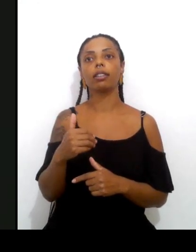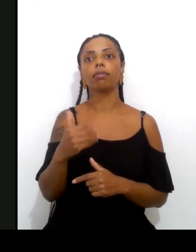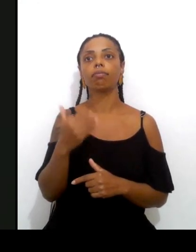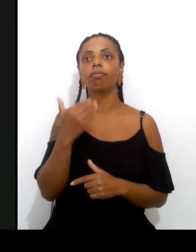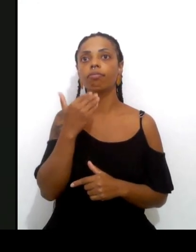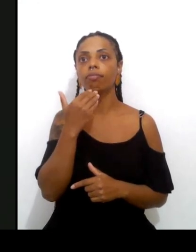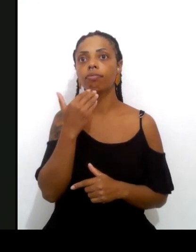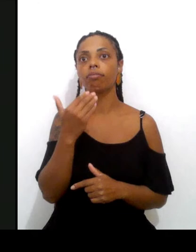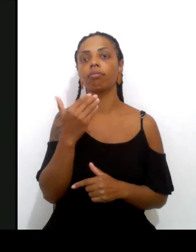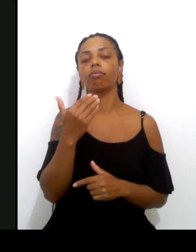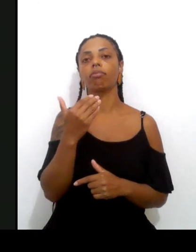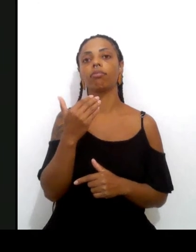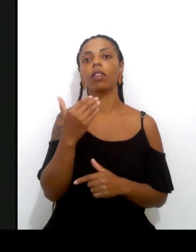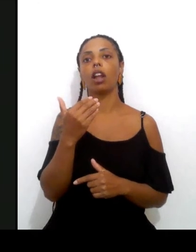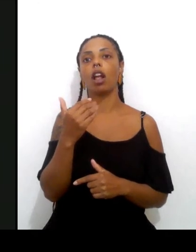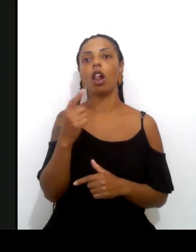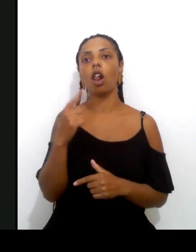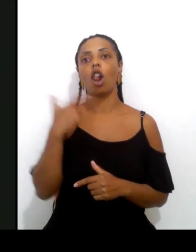avoca Tanger